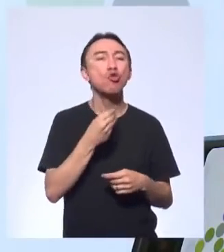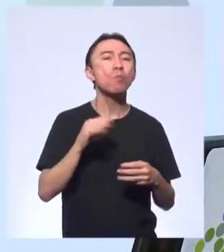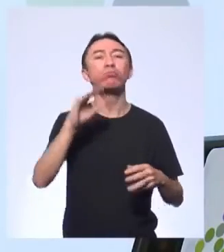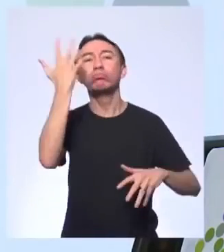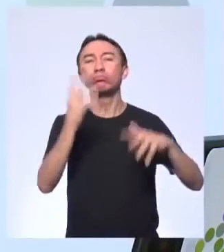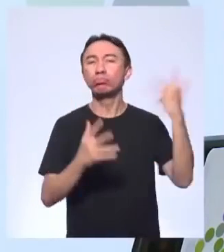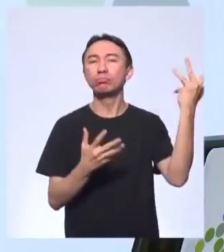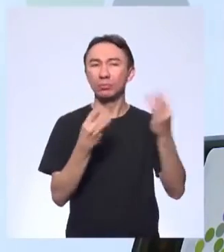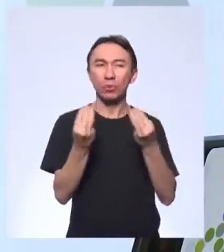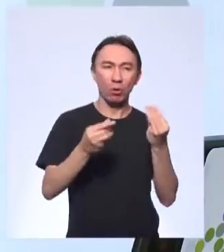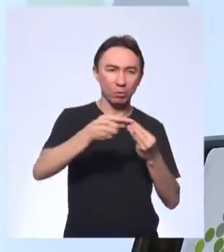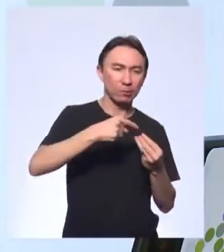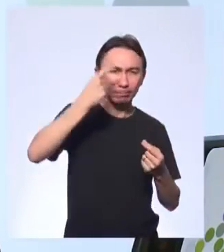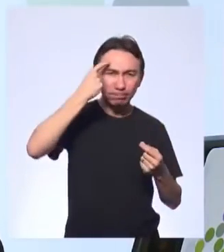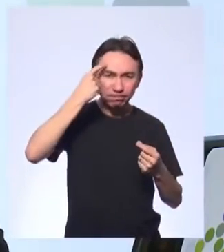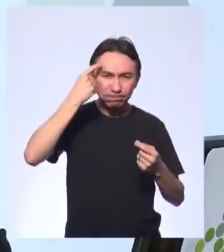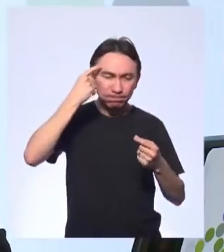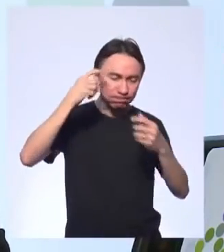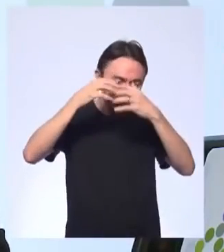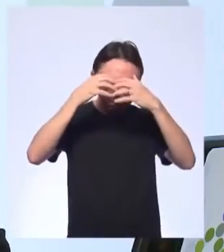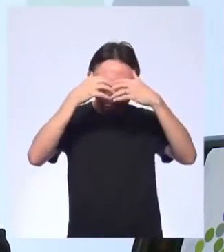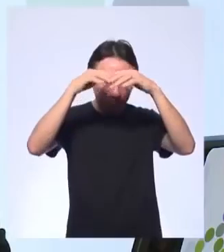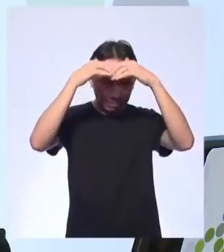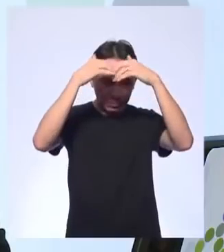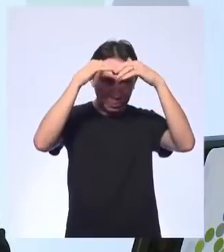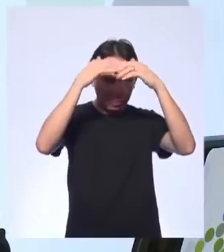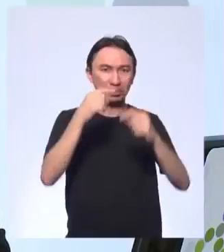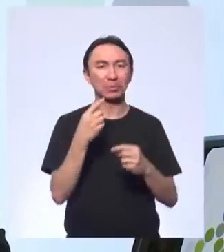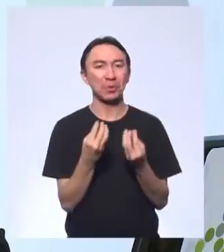refletir um pouquinho sobre isso. Então, no